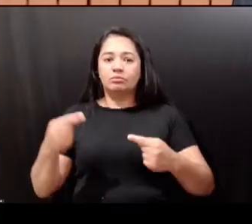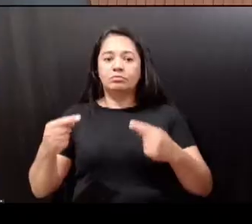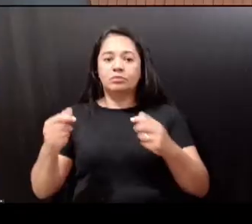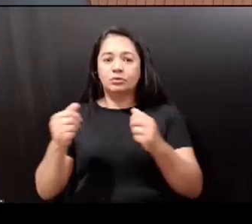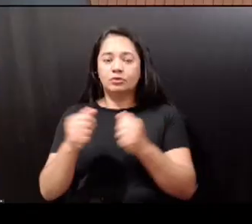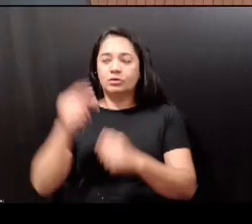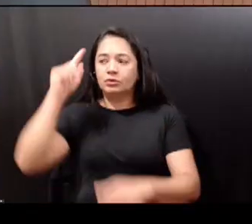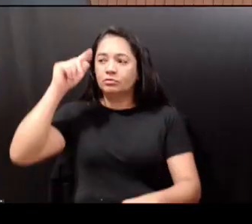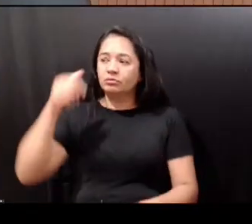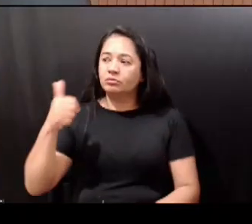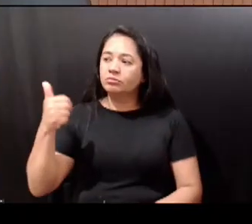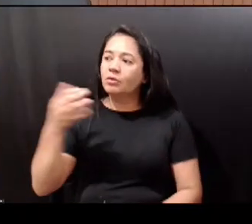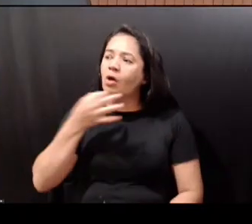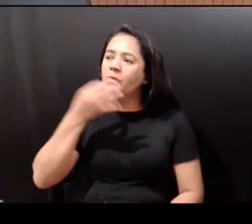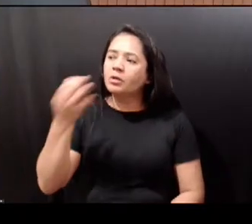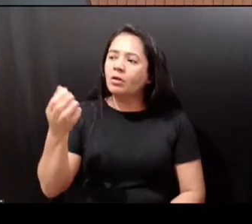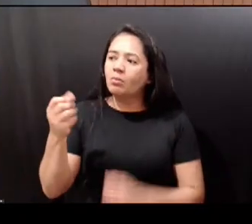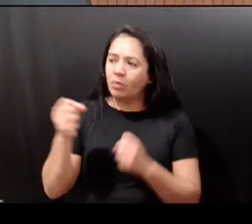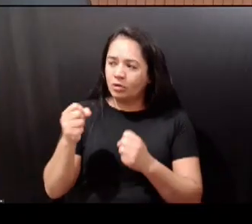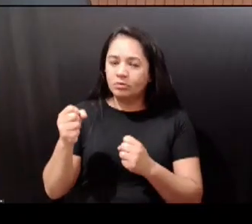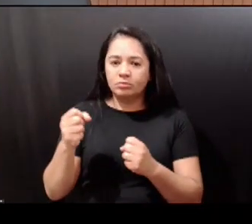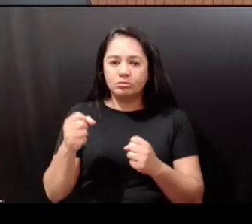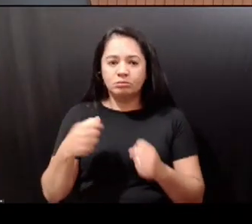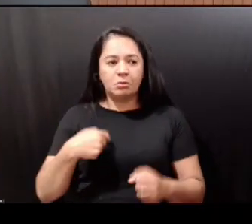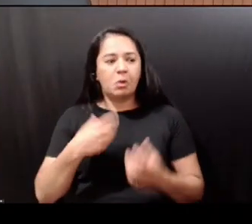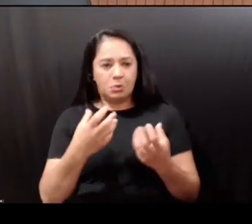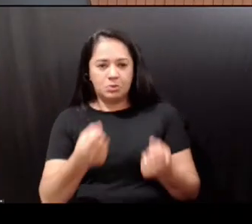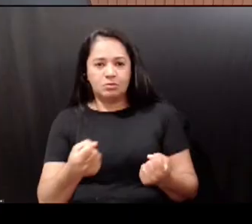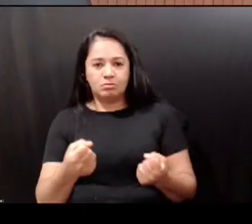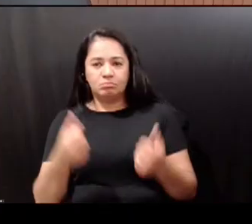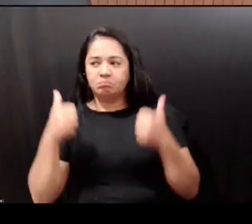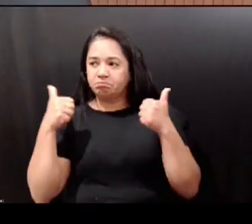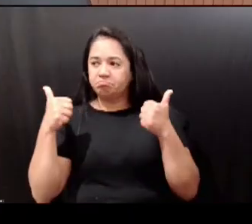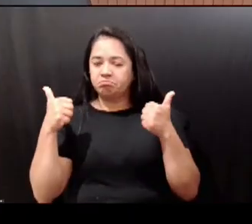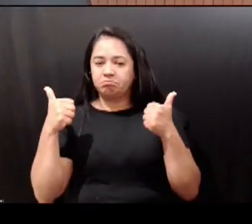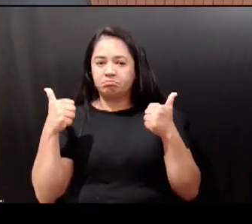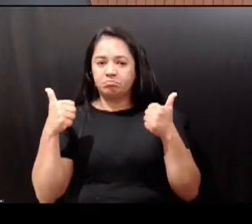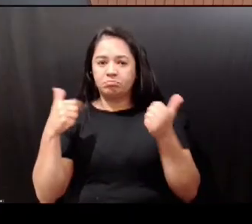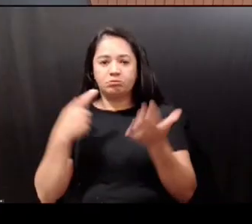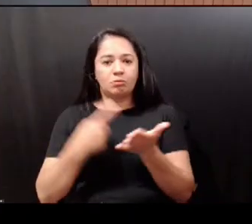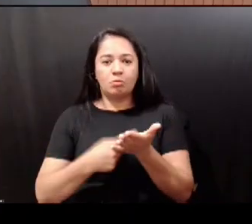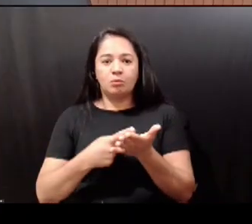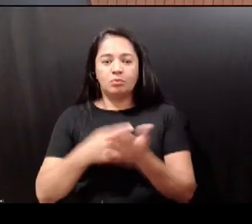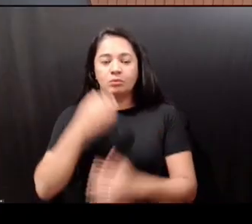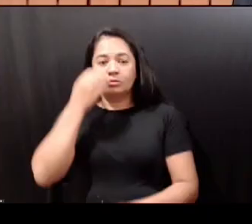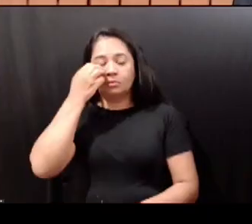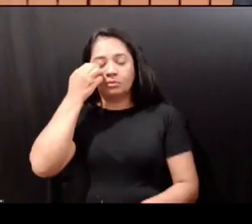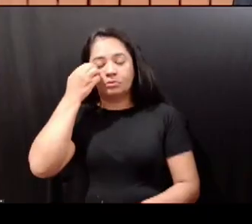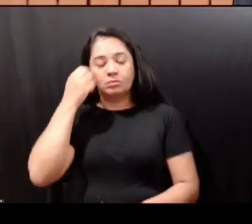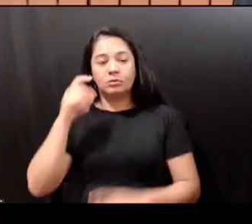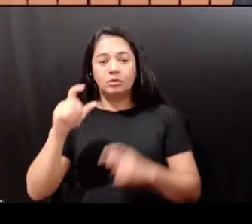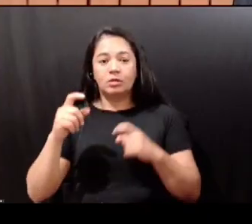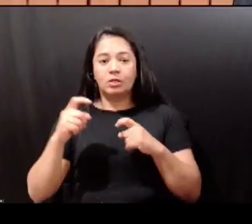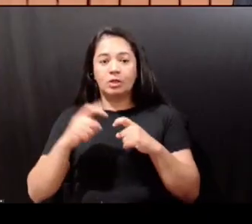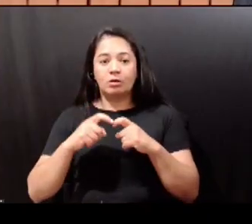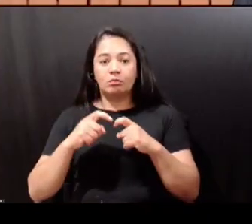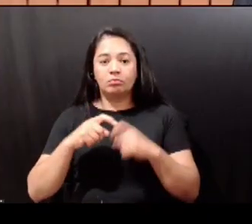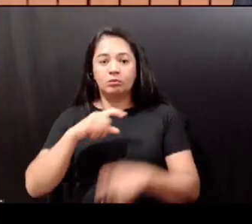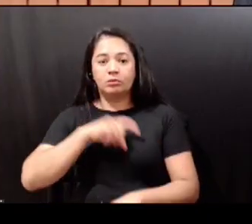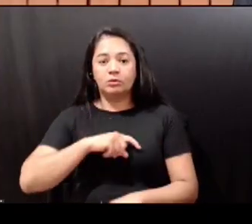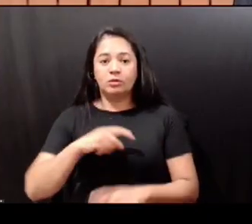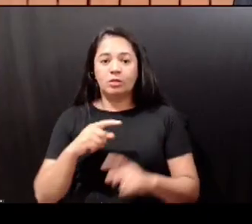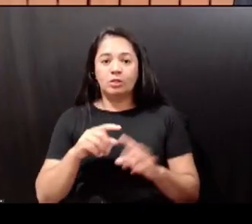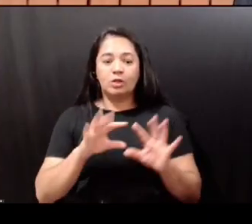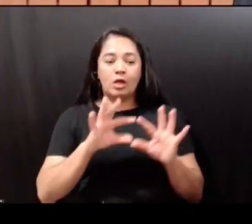Pode ser, vereador? Para mim, tudo bem. Para mim também tudo certo. É só essa questão do plano, quanto é importante, porque uma família de um autista,